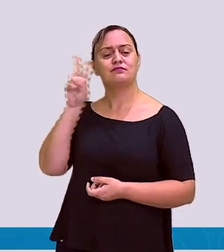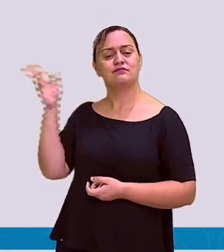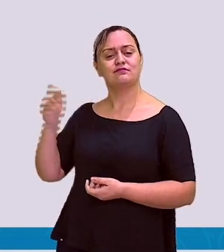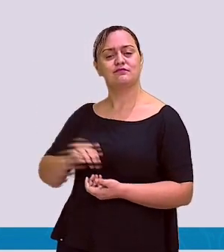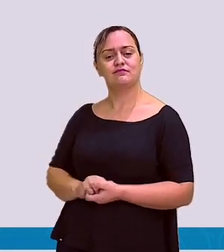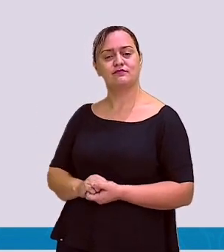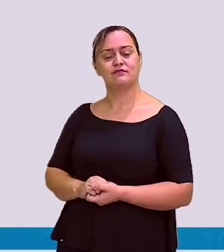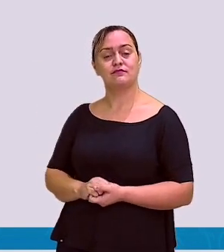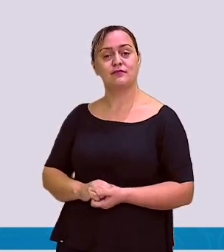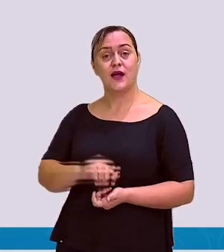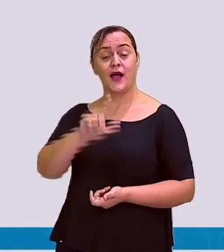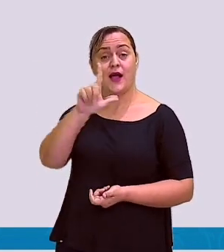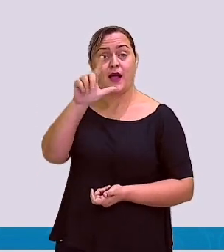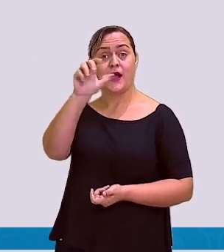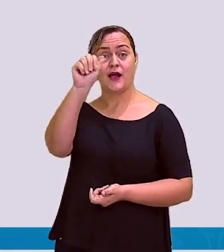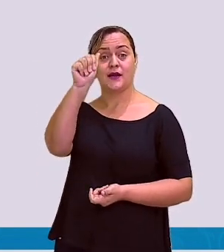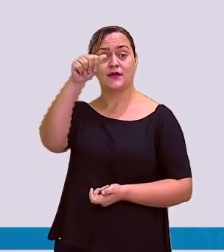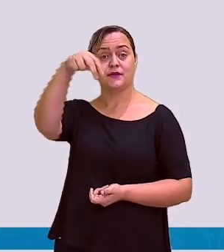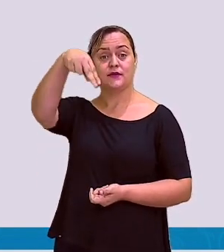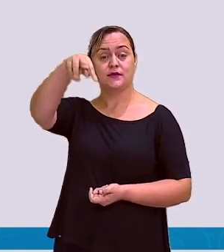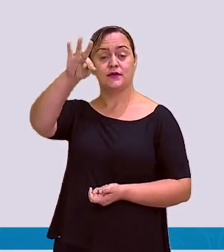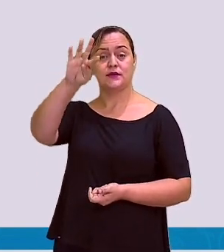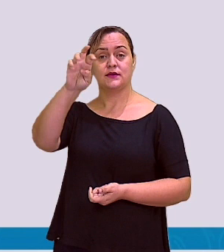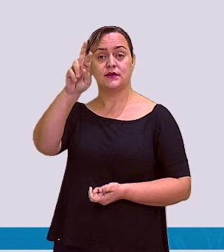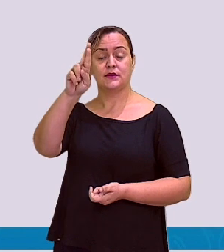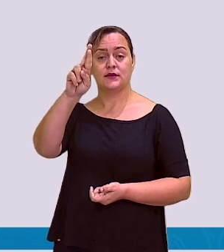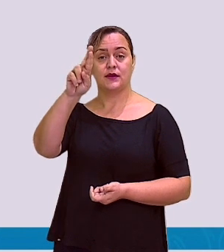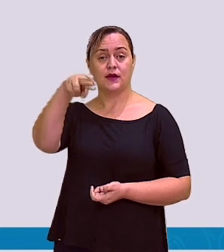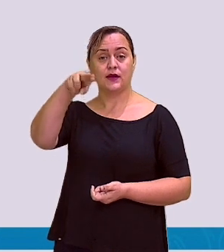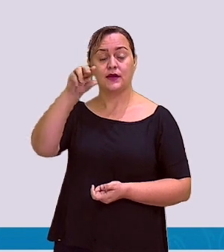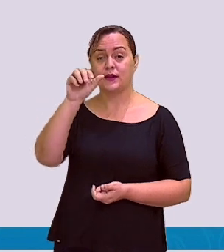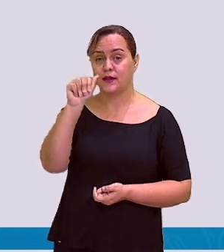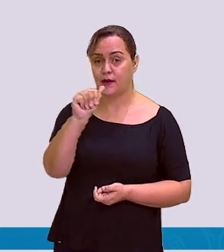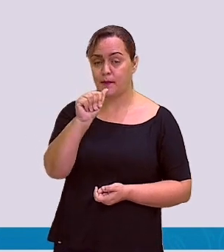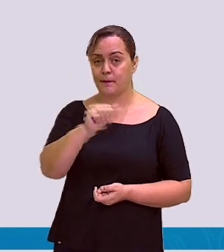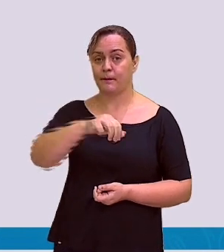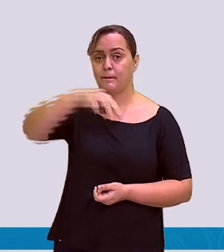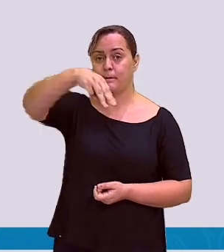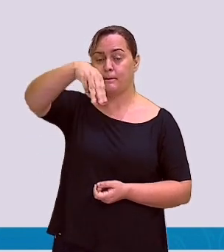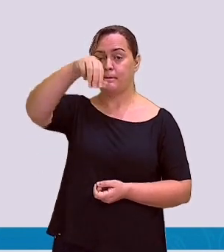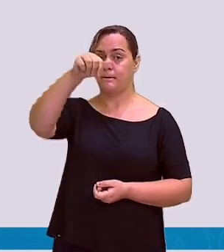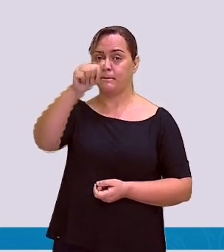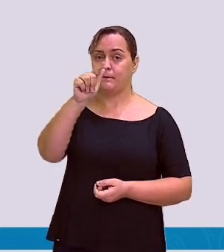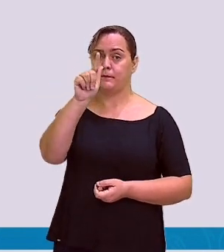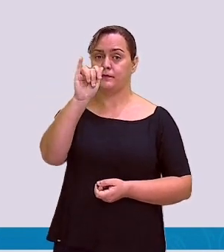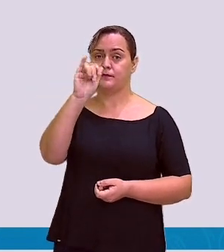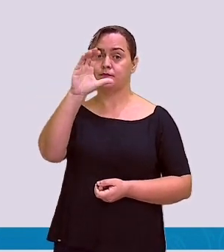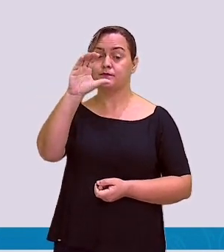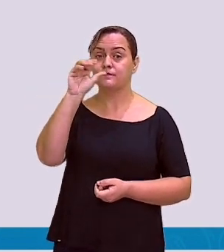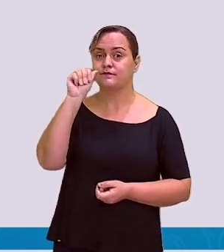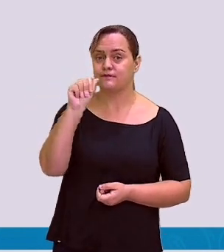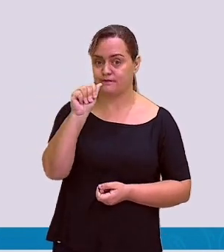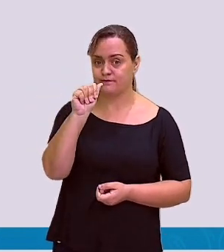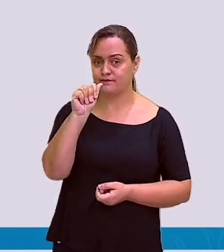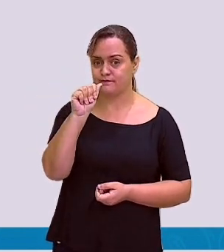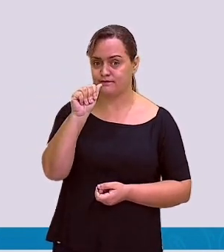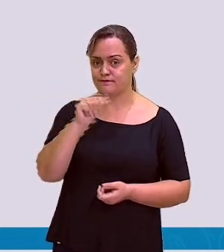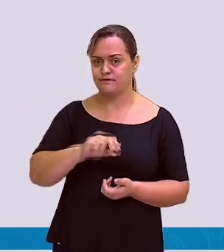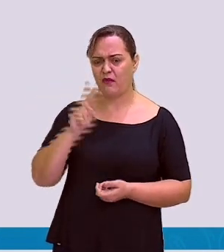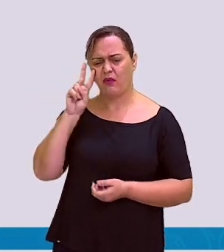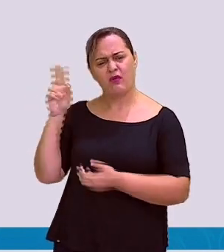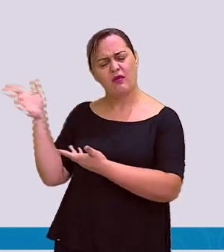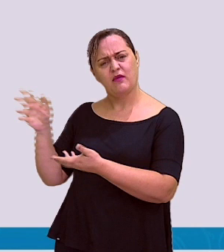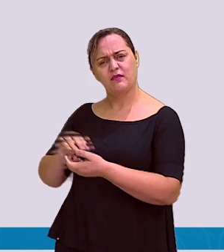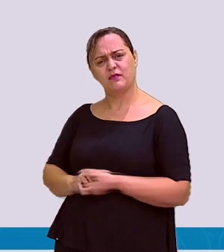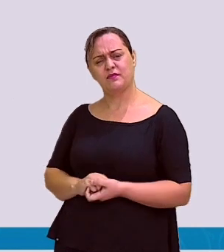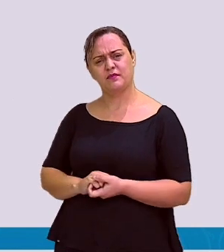nessa imagem. O que ela parece? Parece ser embaixo algo de ferro, com em cima